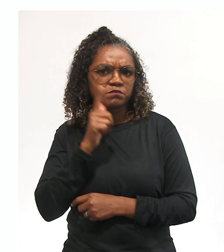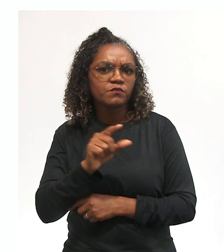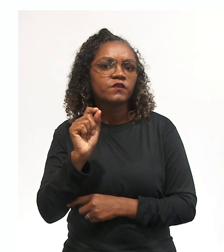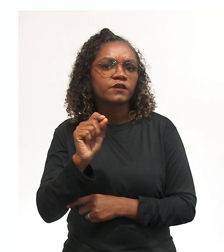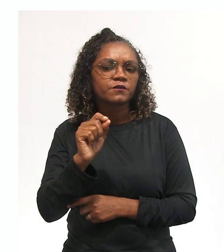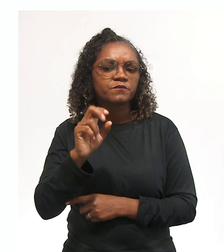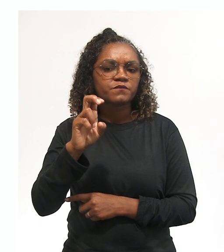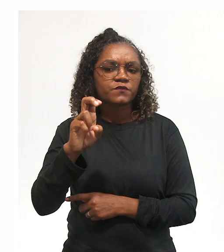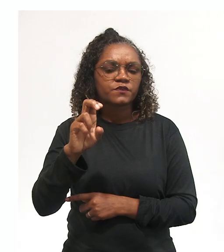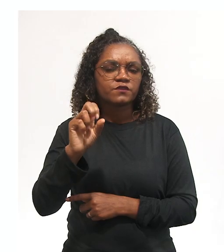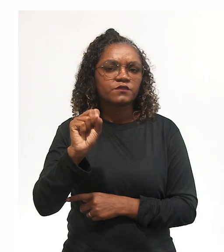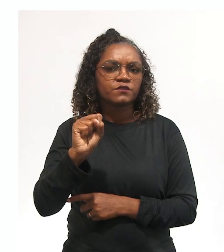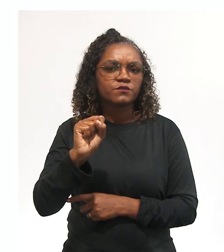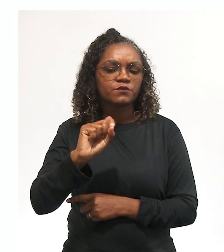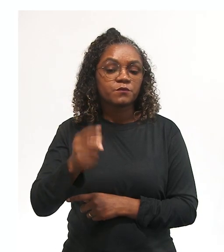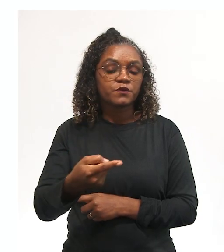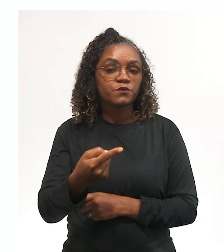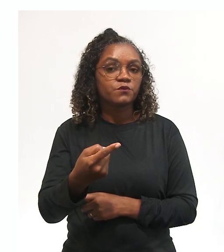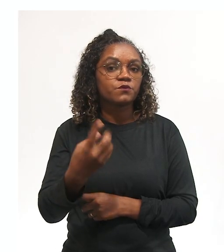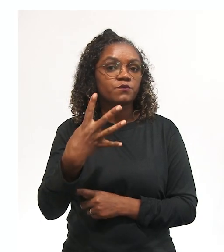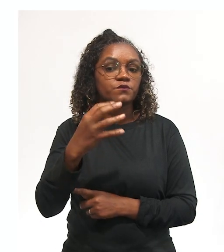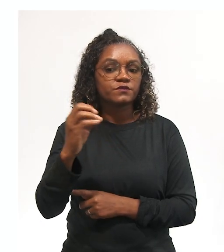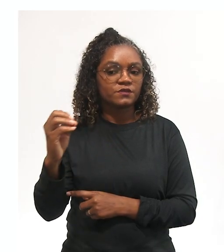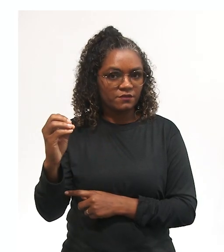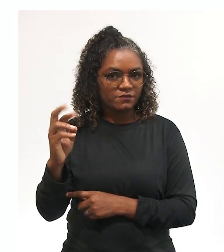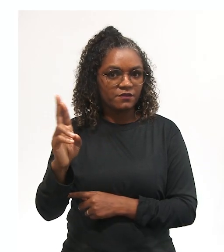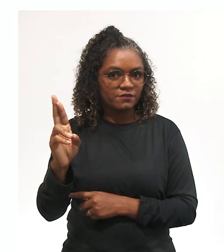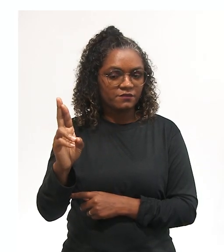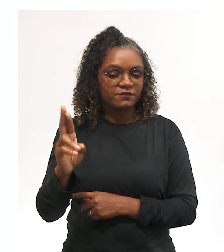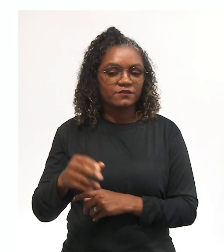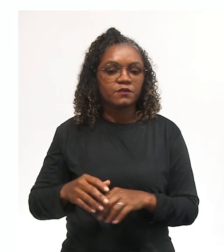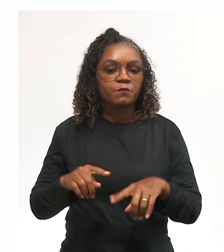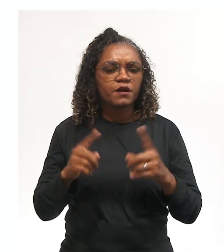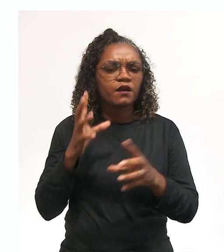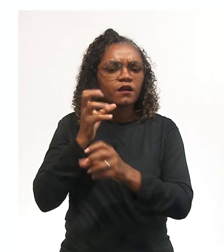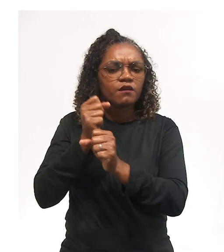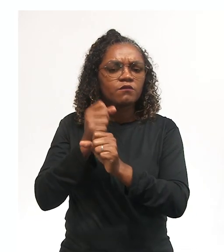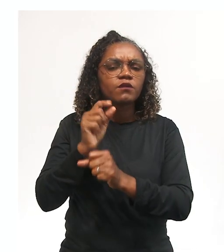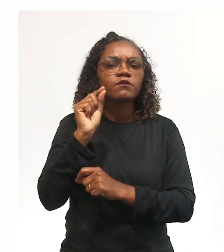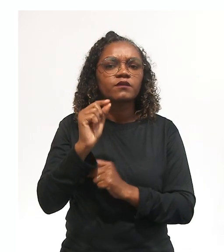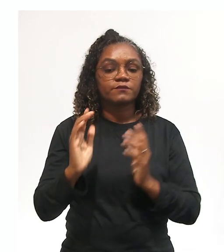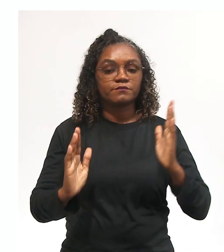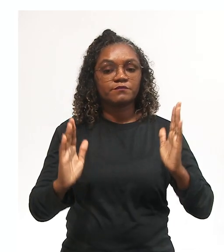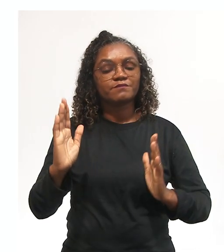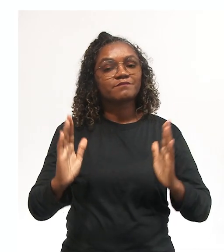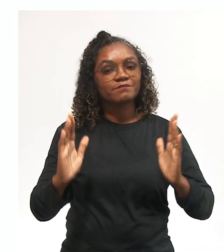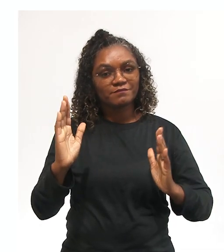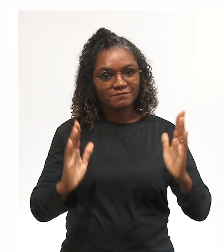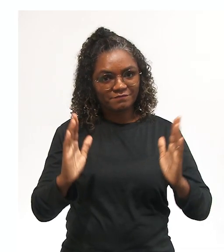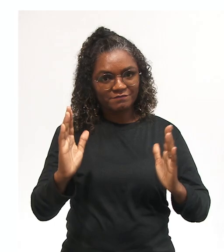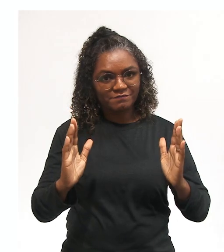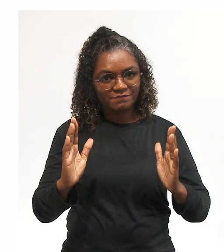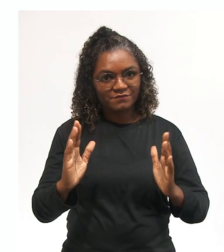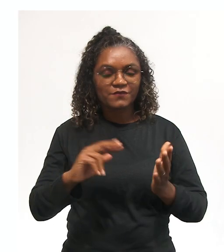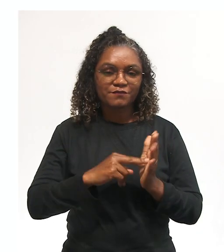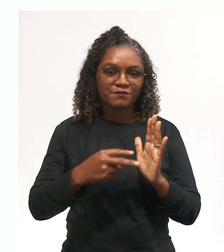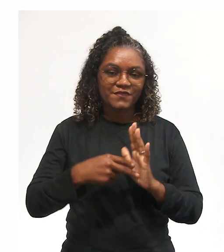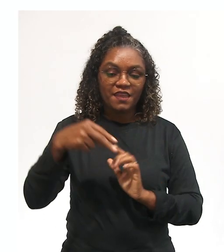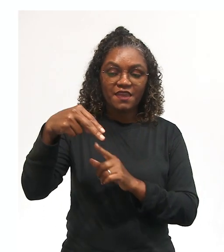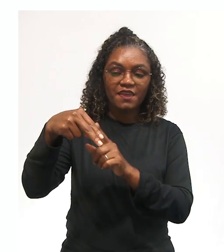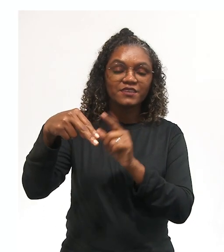58.400. Ele quer que você calcule, ele pede para você calcular o período, o valor de N. Então, vamos